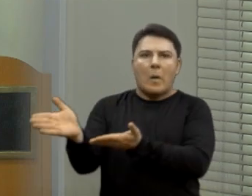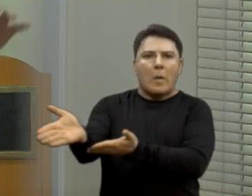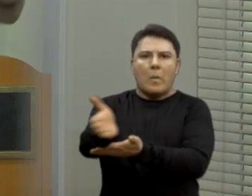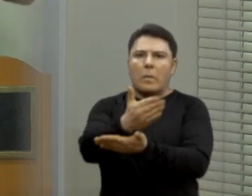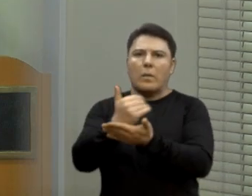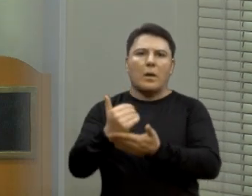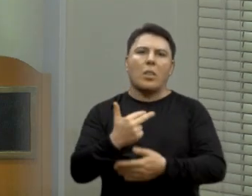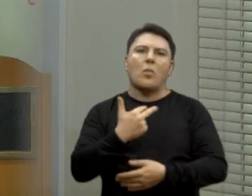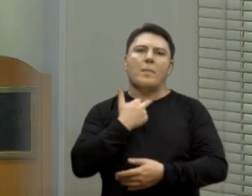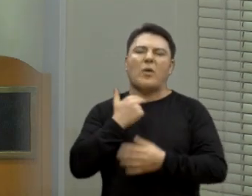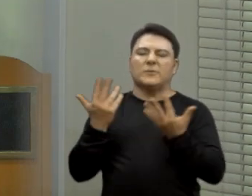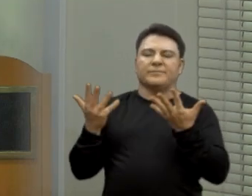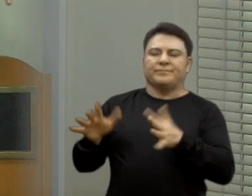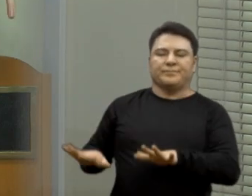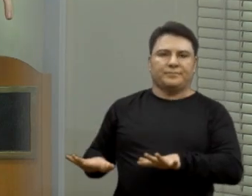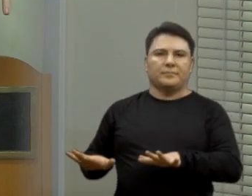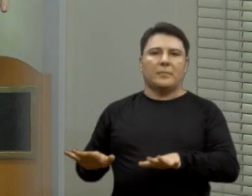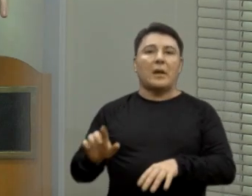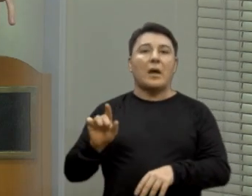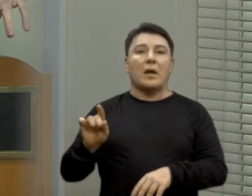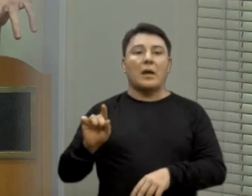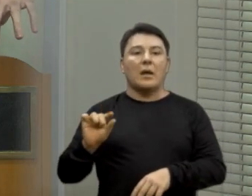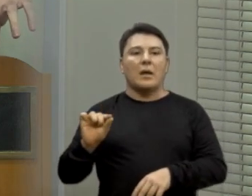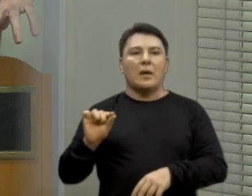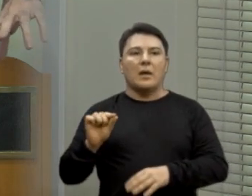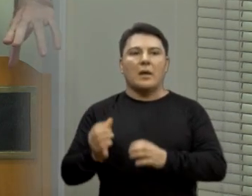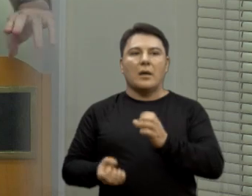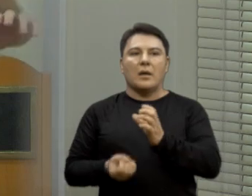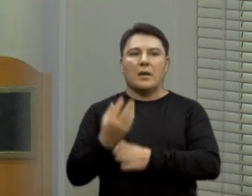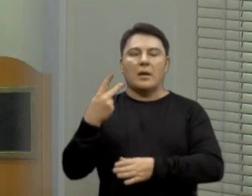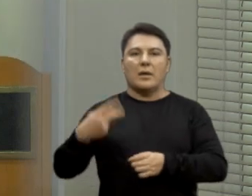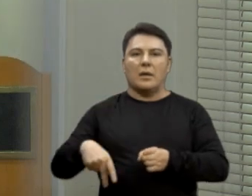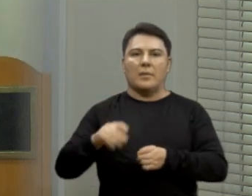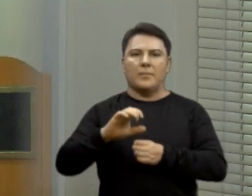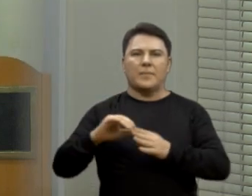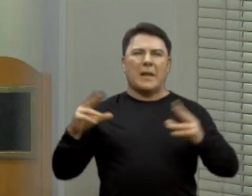não podendo abrir mão de receita criada nessa casa...